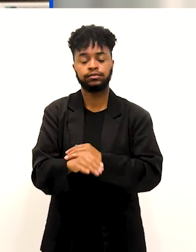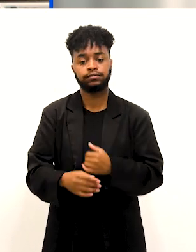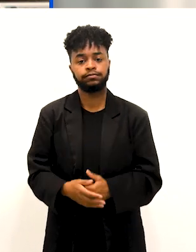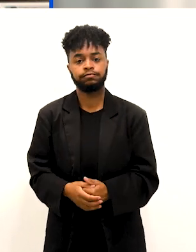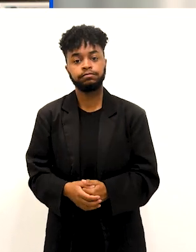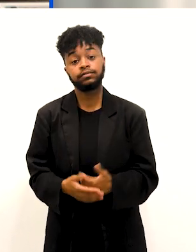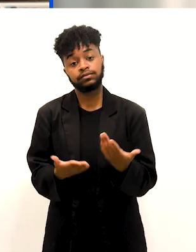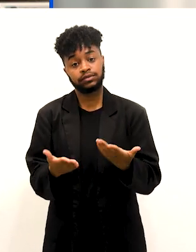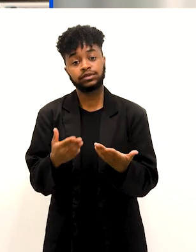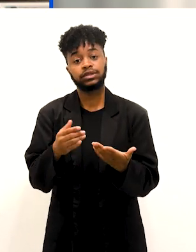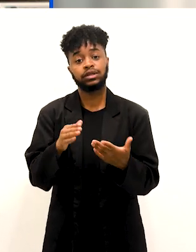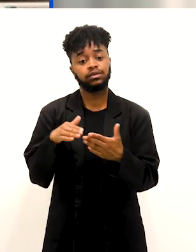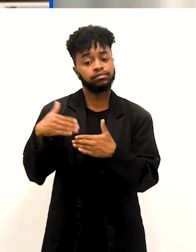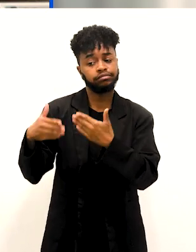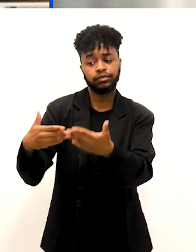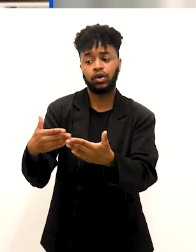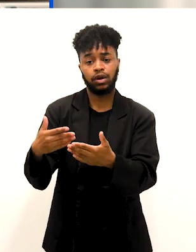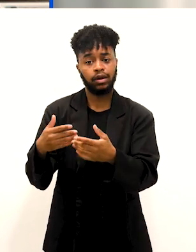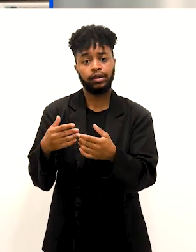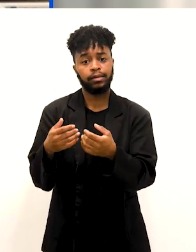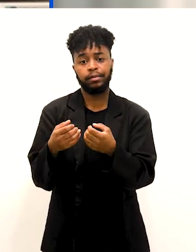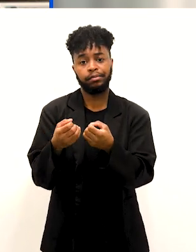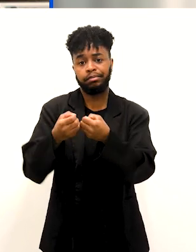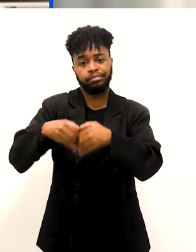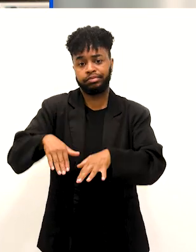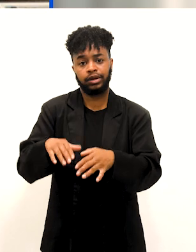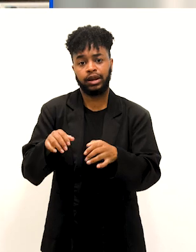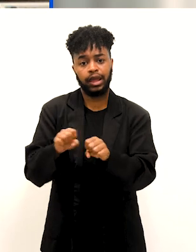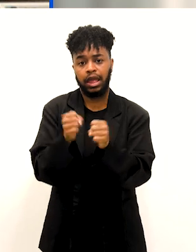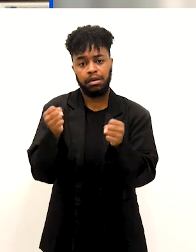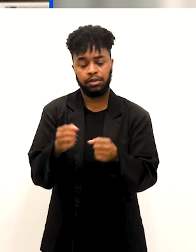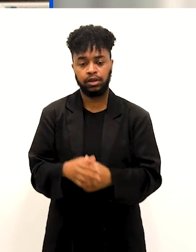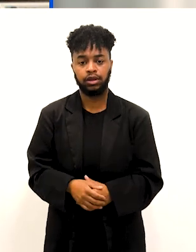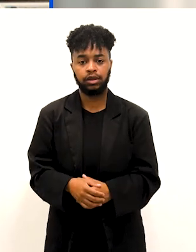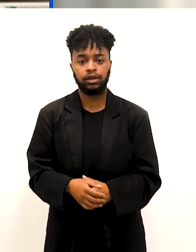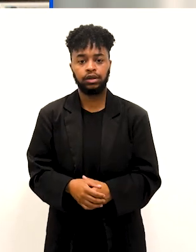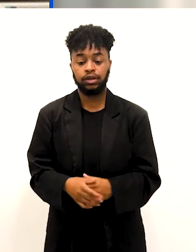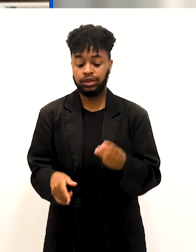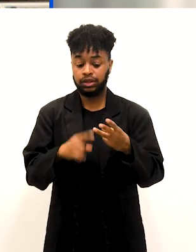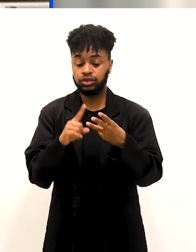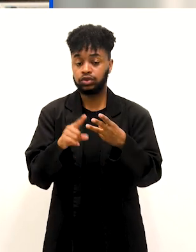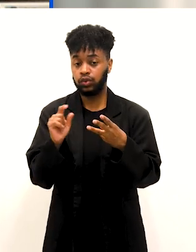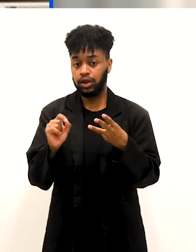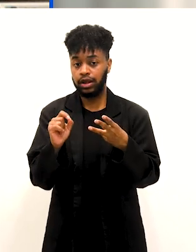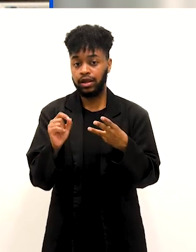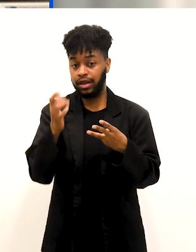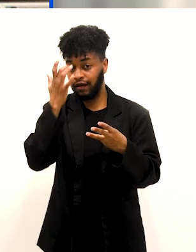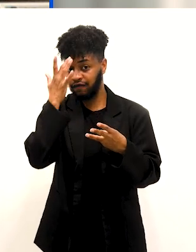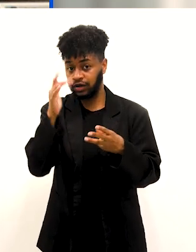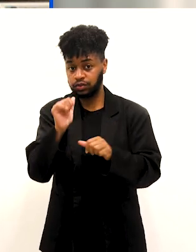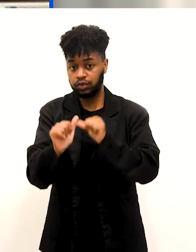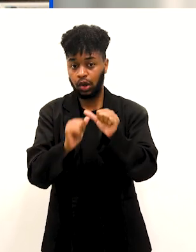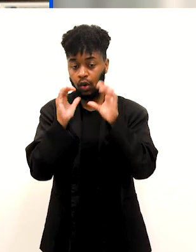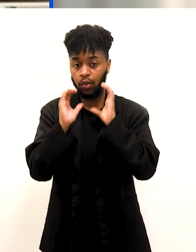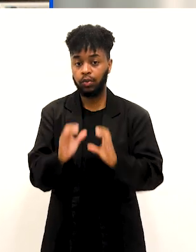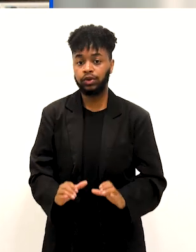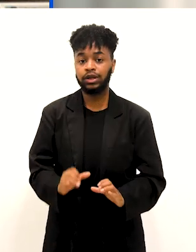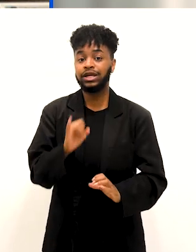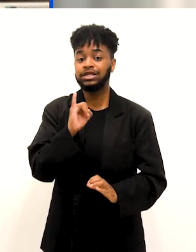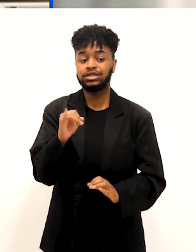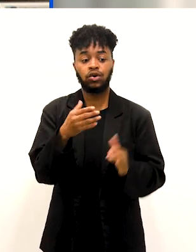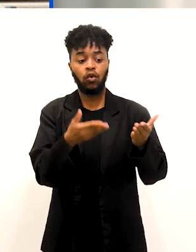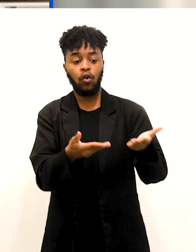aquilo e fazer aquilo se depreciar e estragar ao longo do tempo. E um terceiro passo, que é o último que eu vou falar, é muito mais fácil você mudar comportamento quando